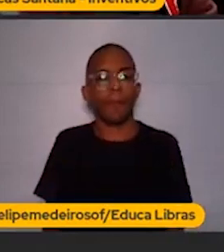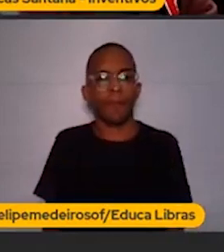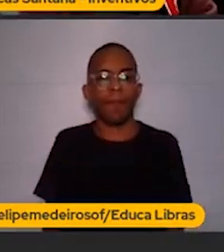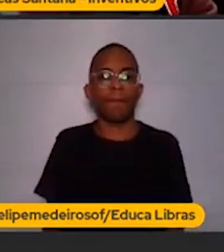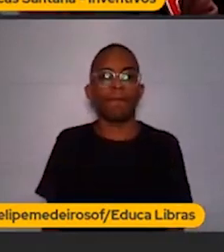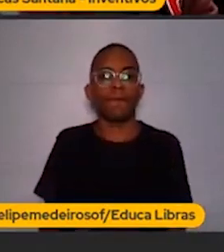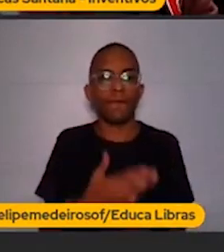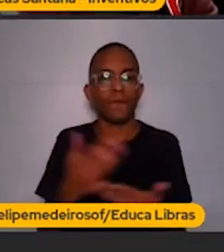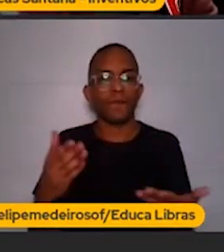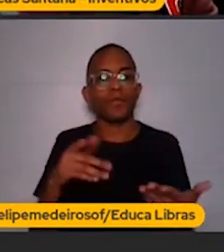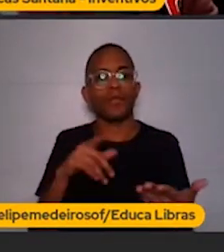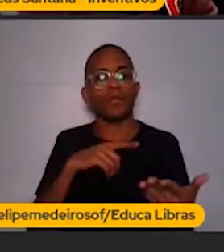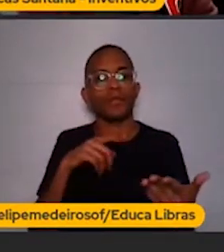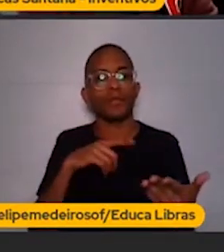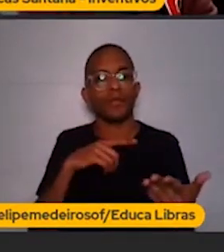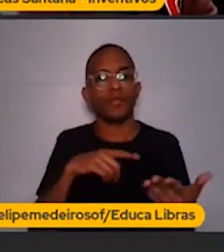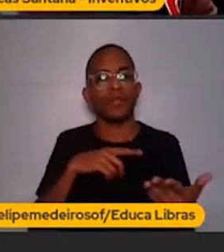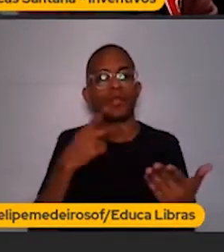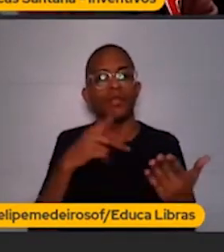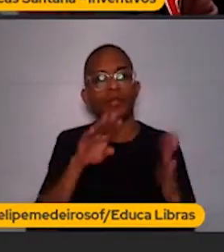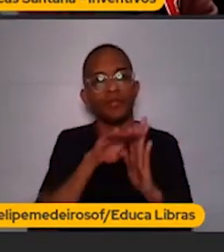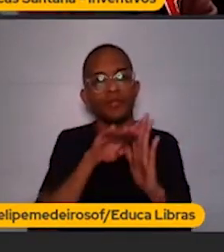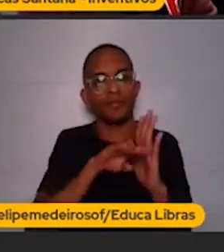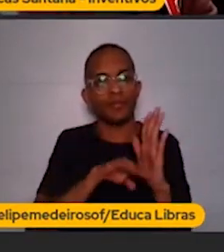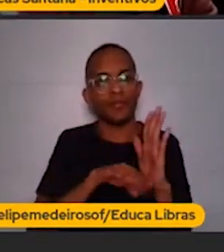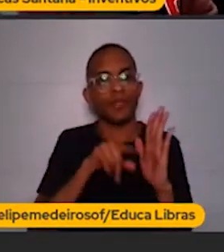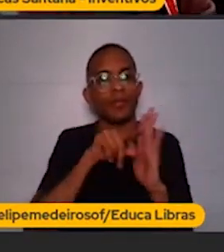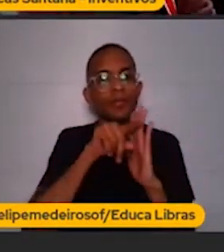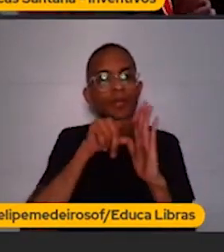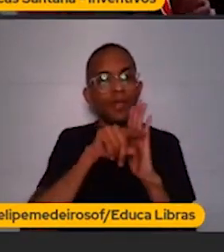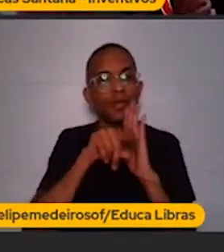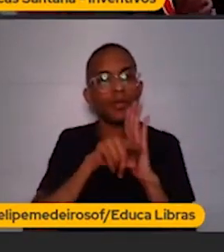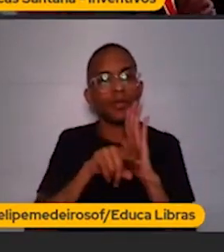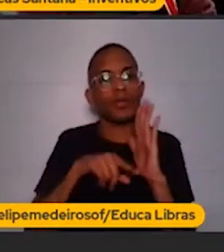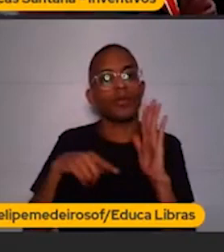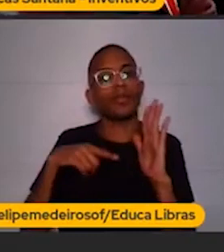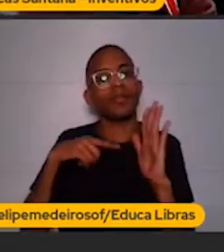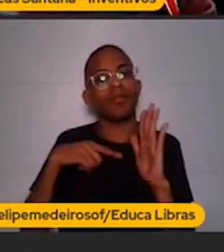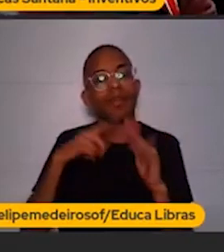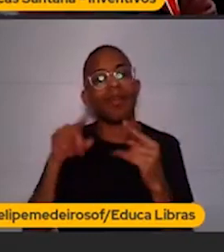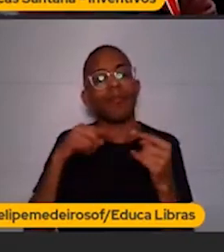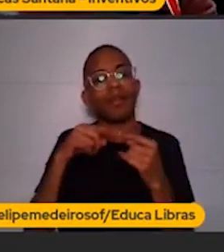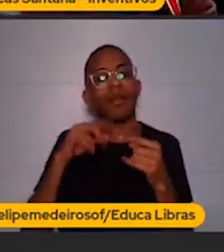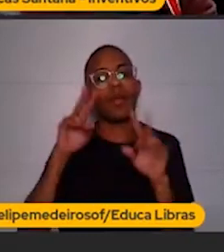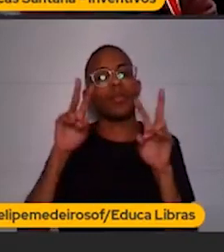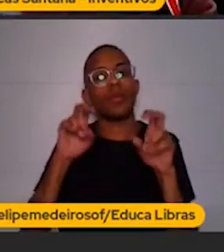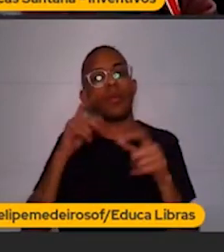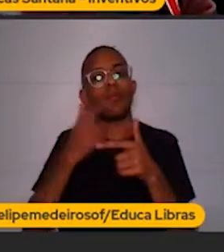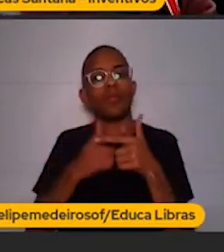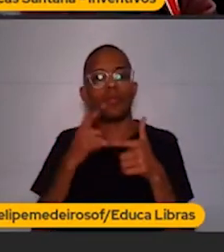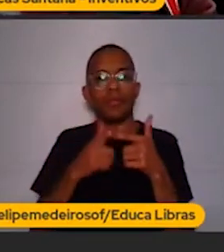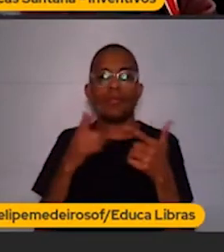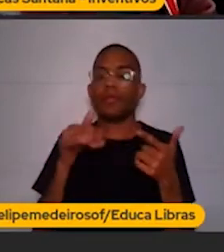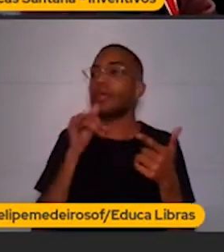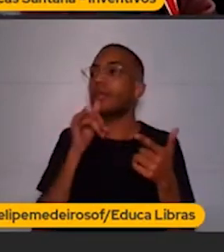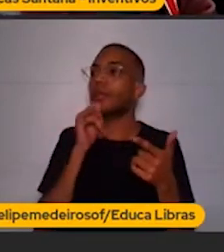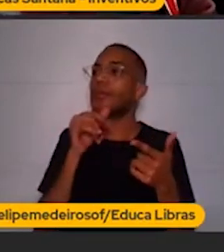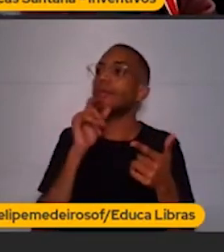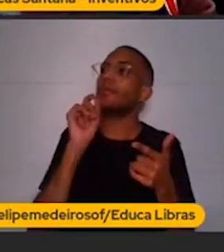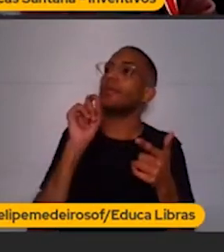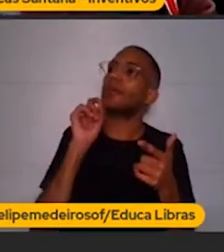Google Forms, tentem sempre fazer perguntas ou questionamentos que tenham a ver com o problema. Então, conte da última vez que aconteceu